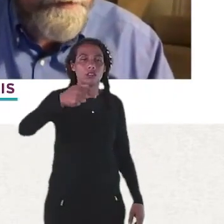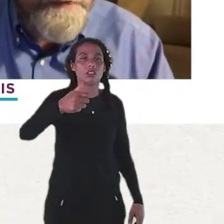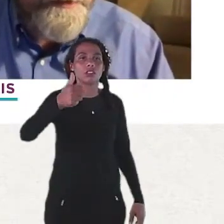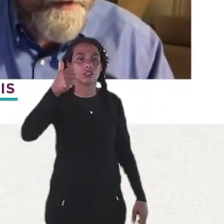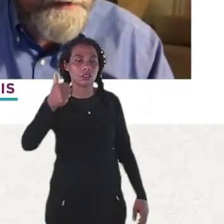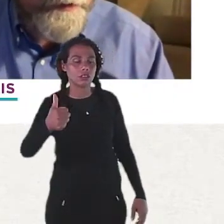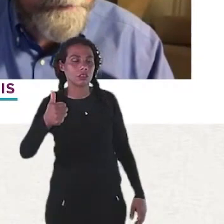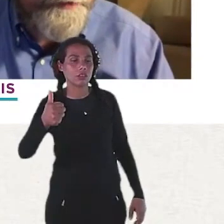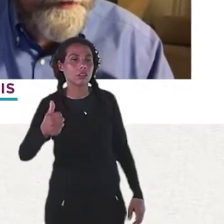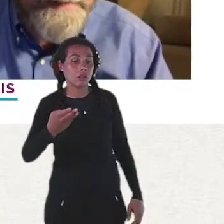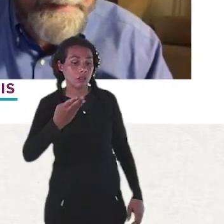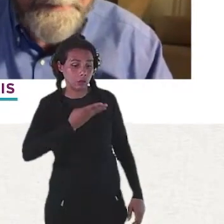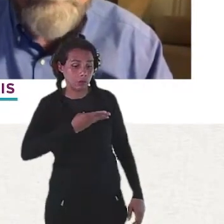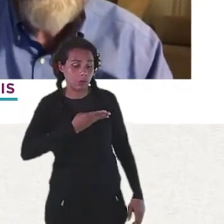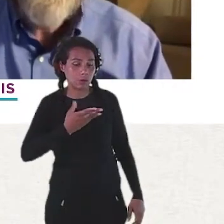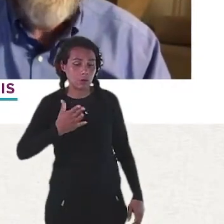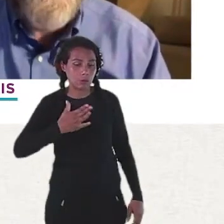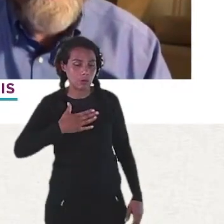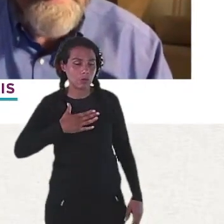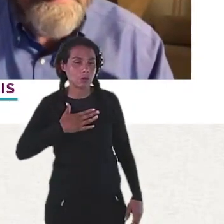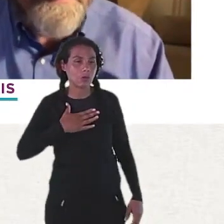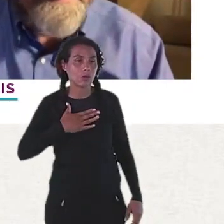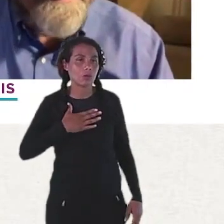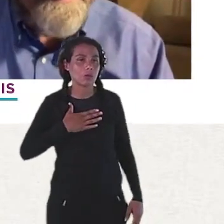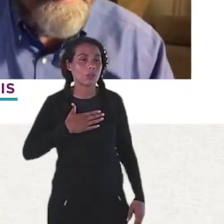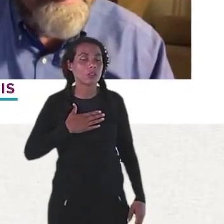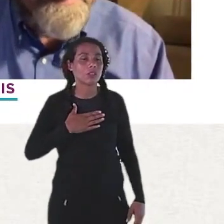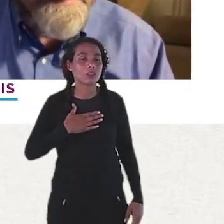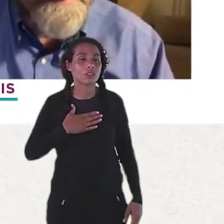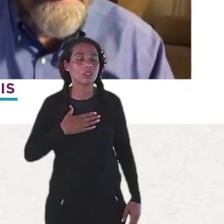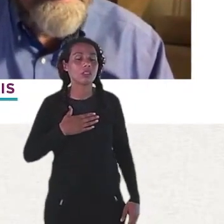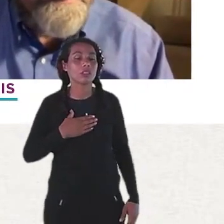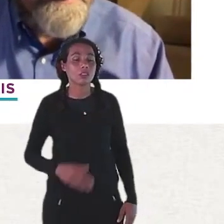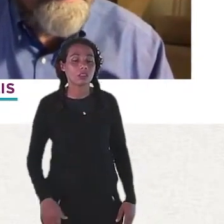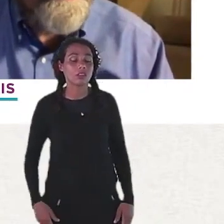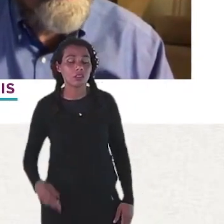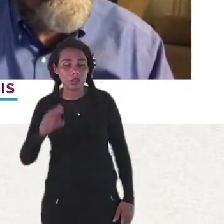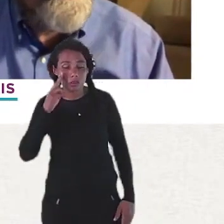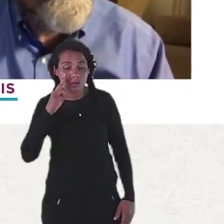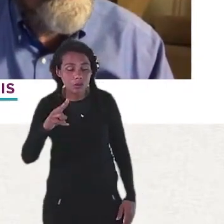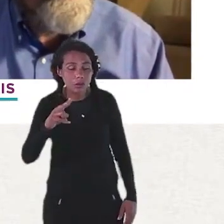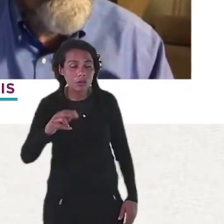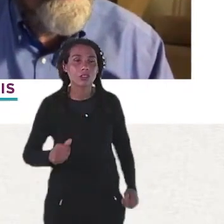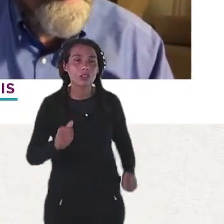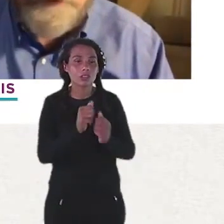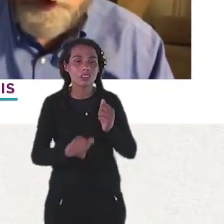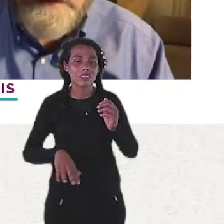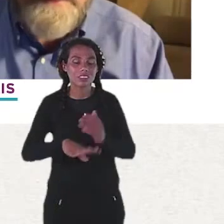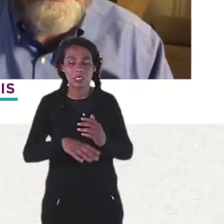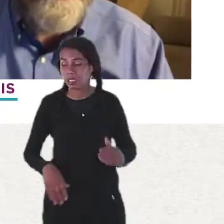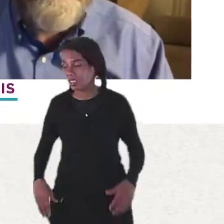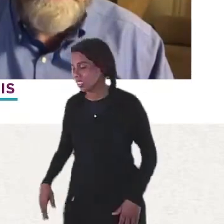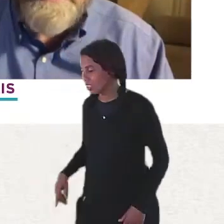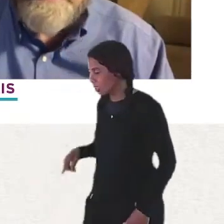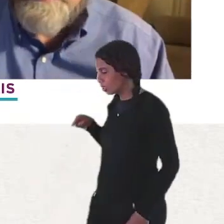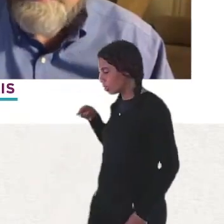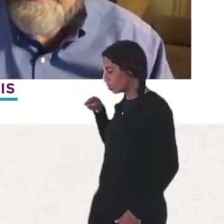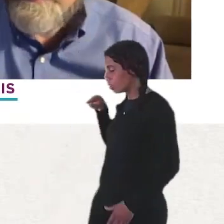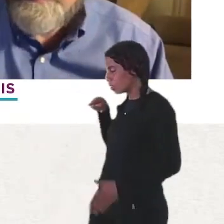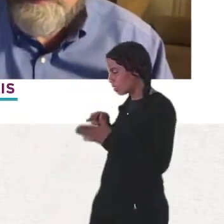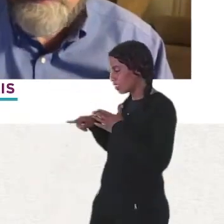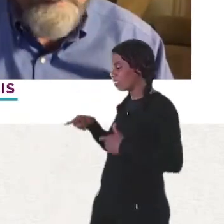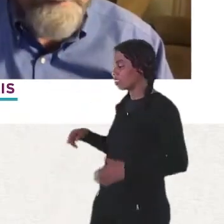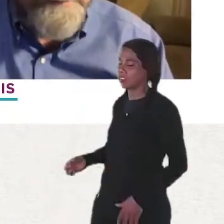da escola. Maravilha! Tudo na sua vida, Miguel Nicoleles, mudou depois disso. Eu tenho certeza